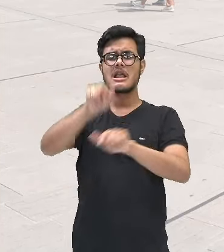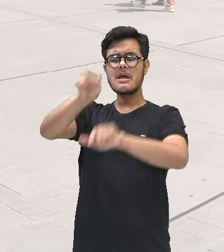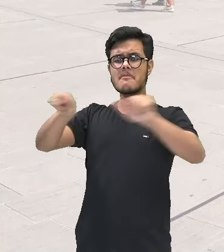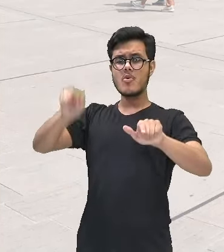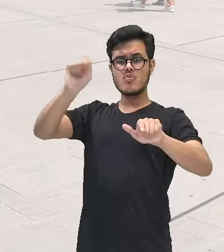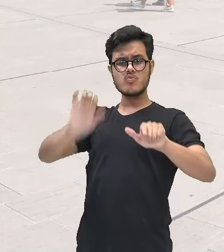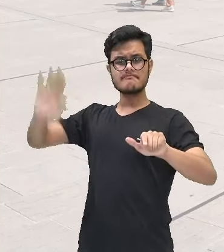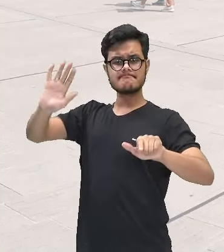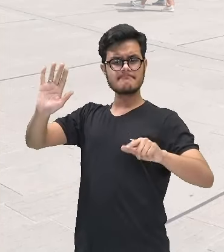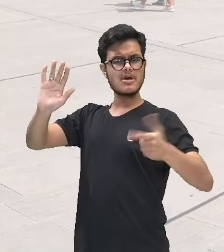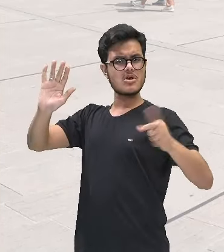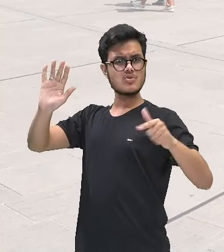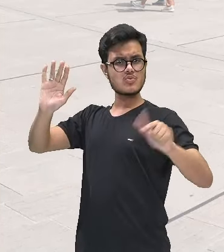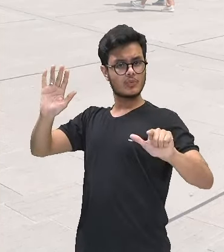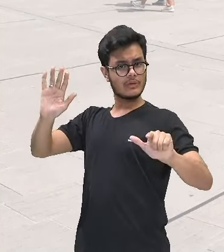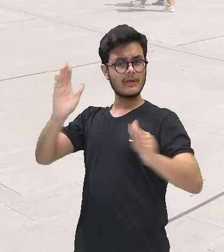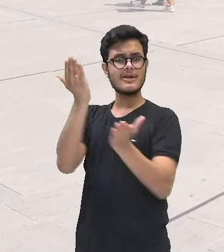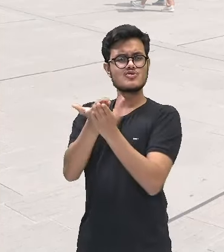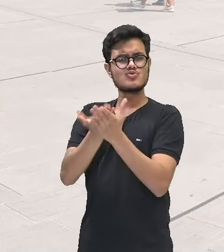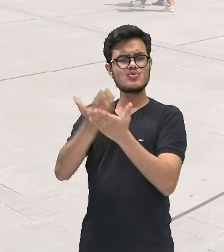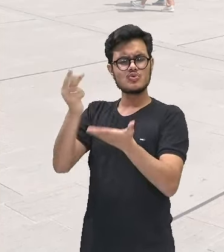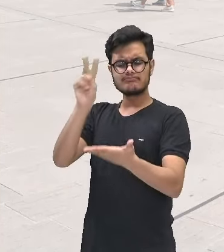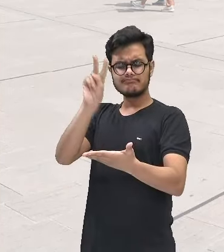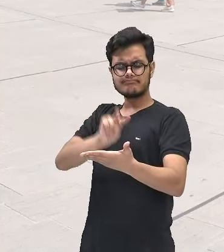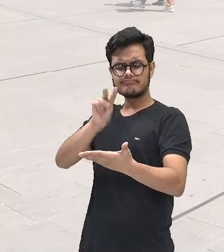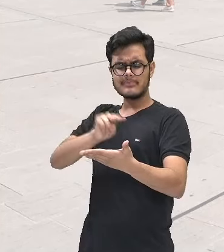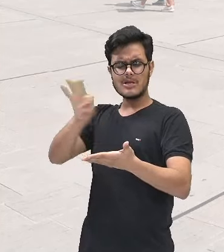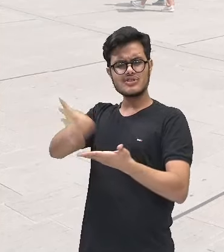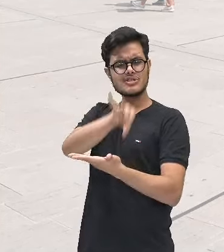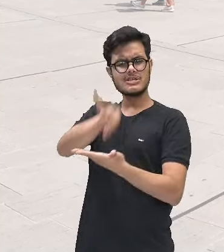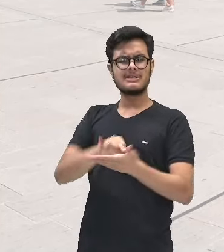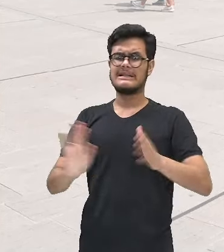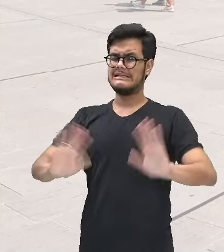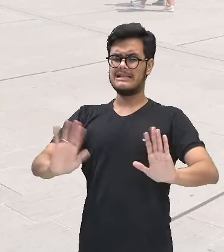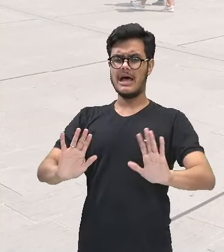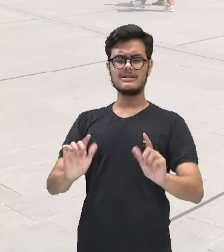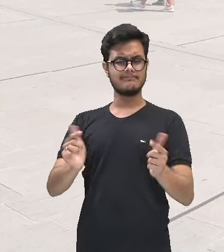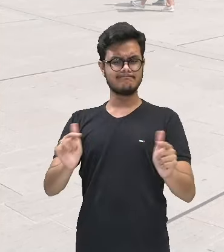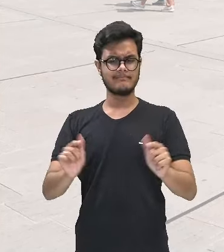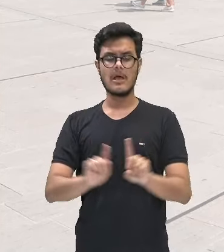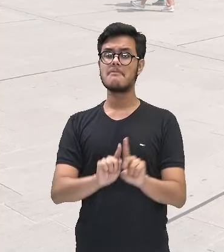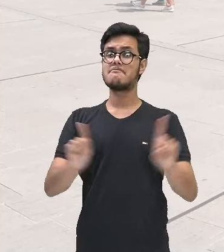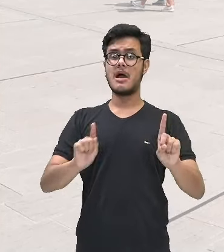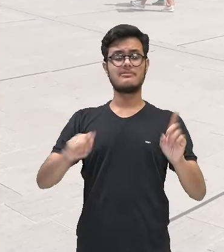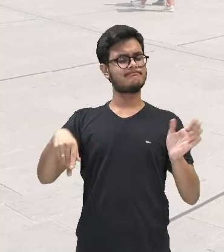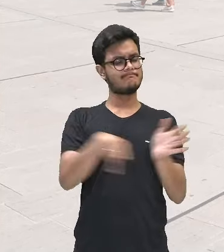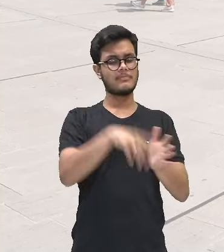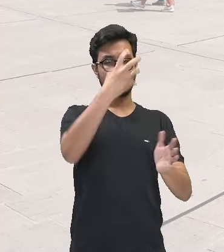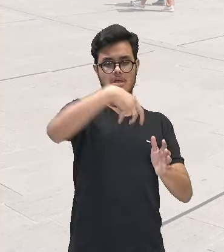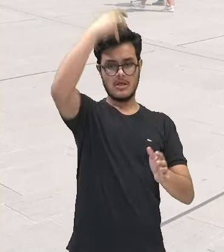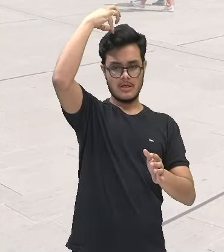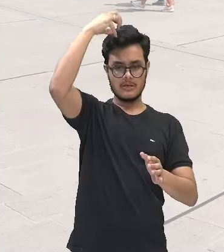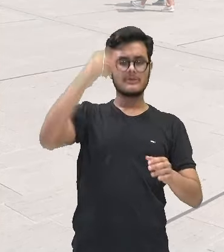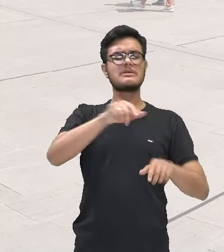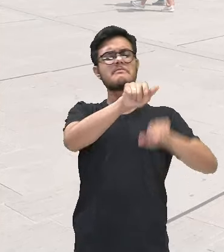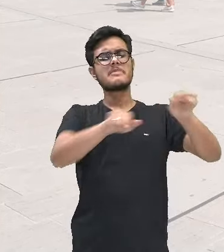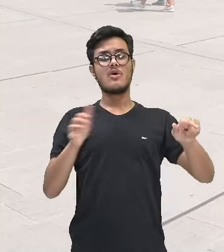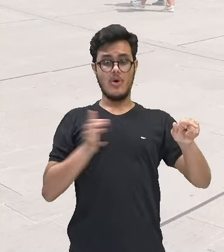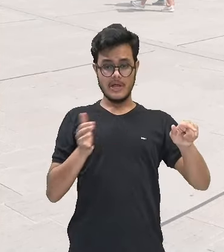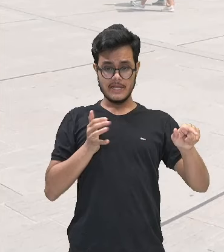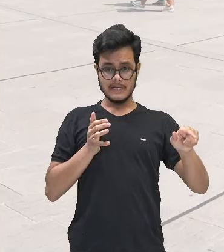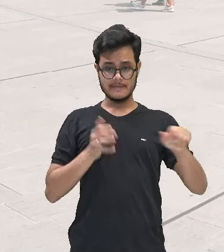europeia não tinha acesso à leitura e à escrita, esse conhecimento ele ficou ali restrito,